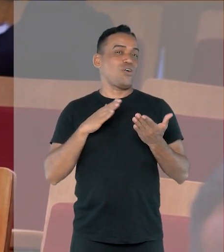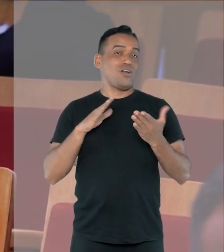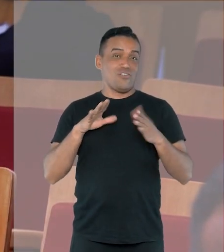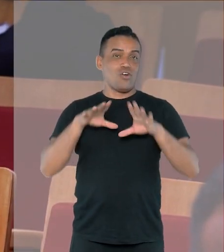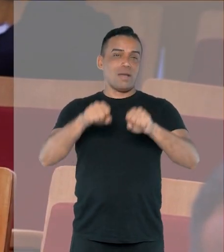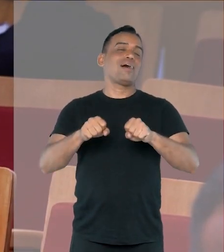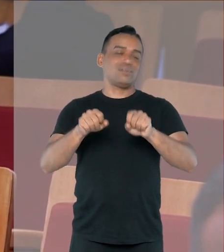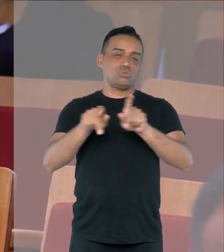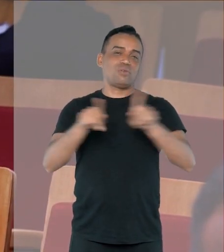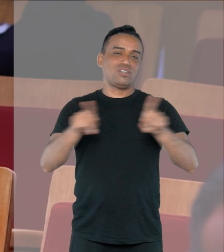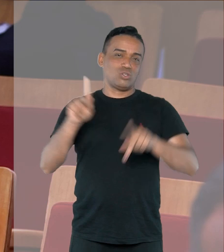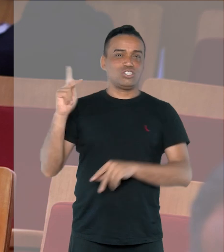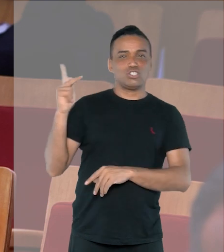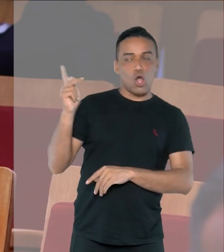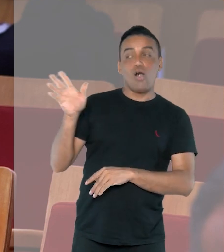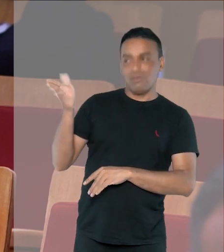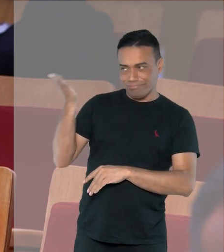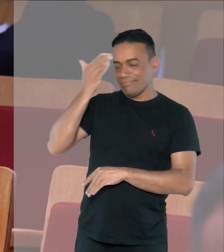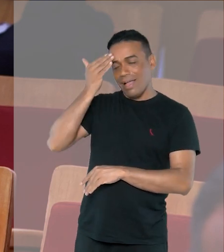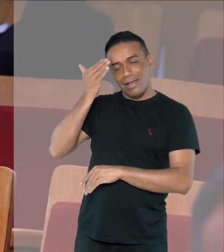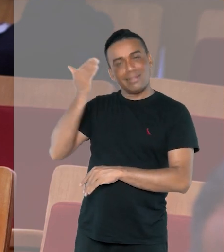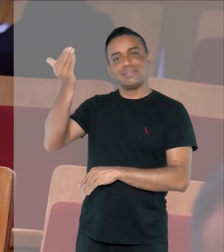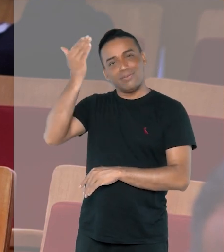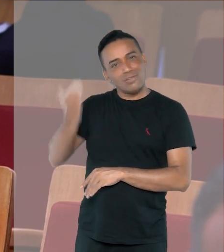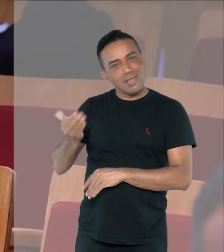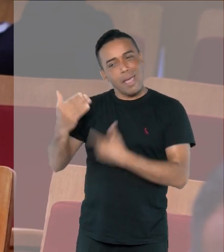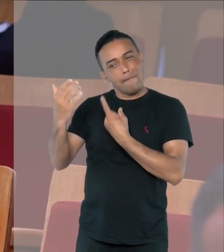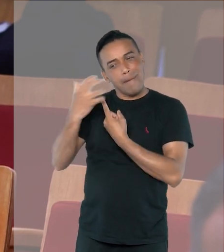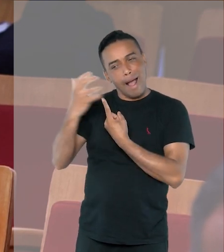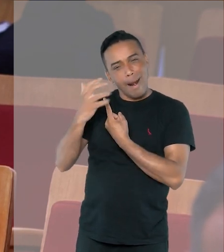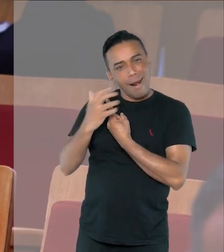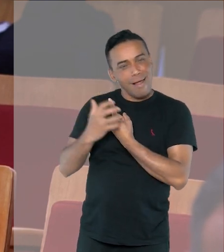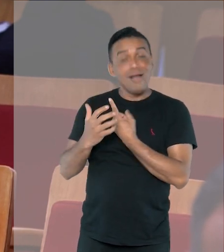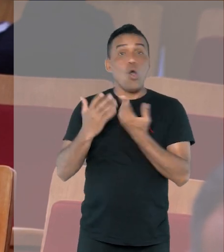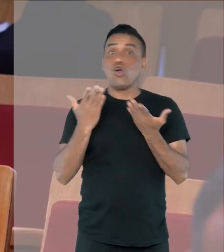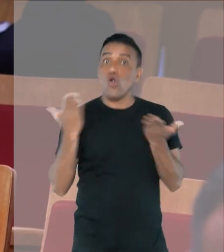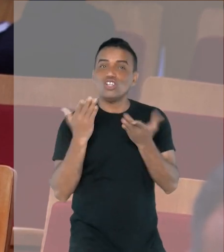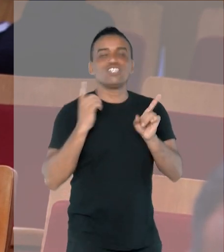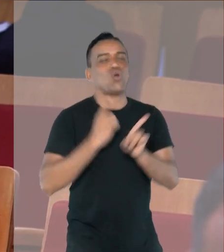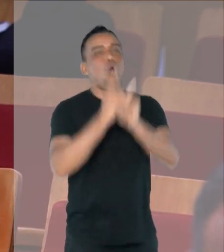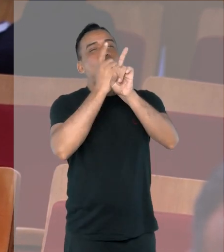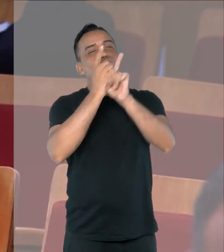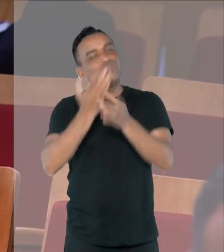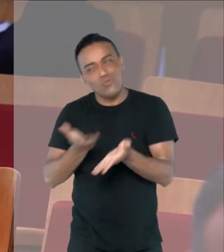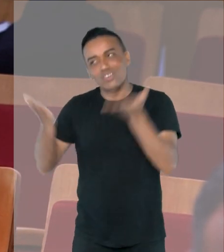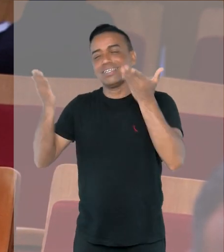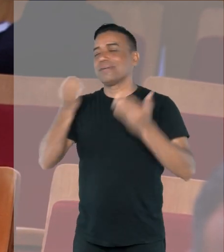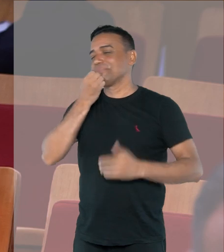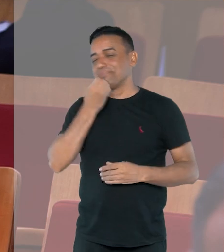agradecer demais por isso. Hoje esse reencontro aqui com você. Eu quero dizer o seguinte, fazer uma pergunta, na verdade, que